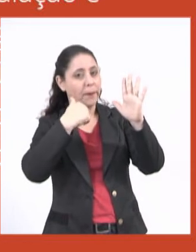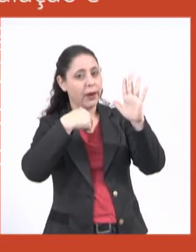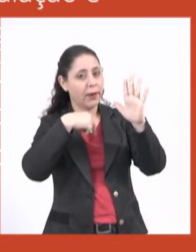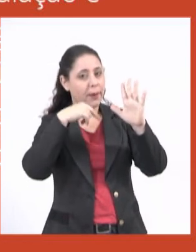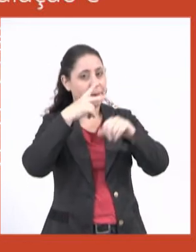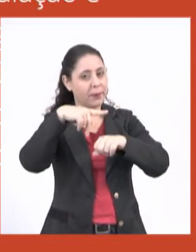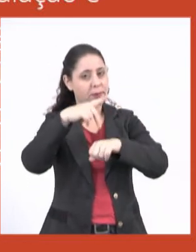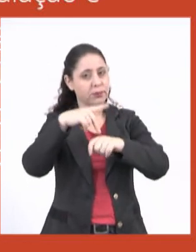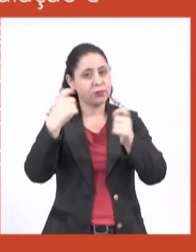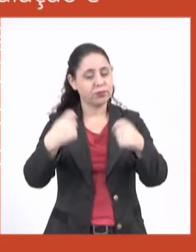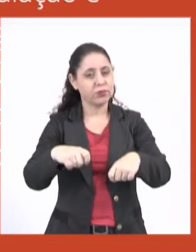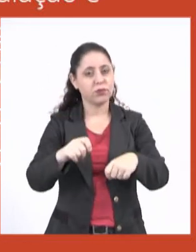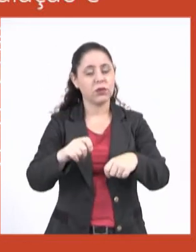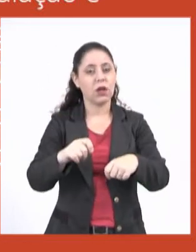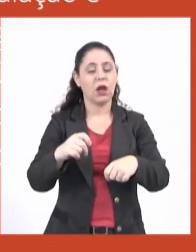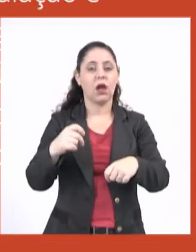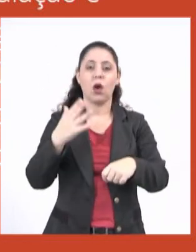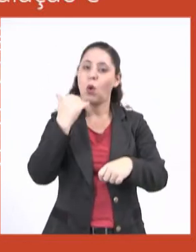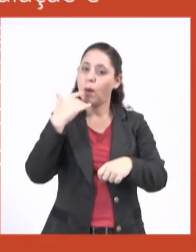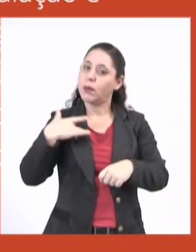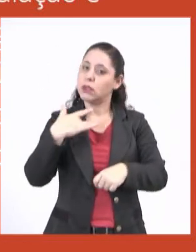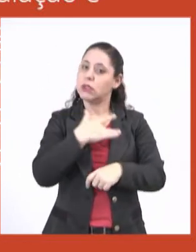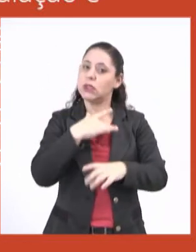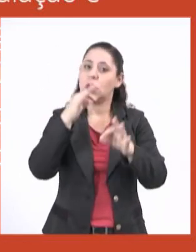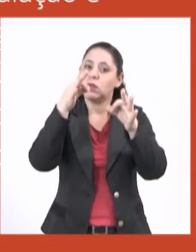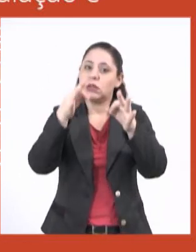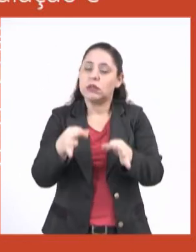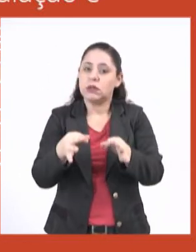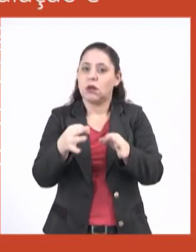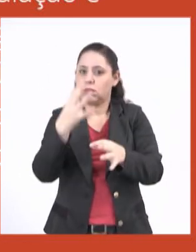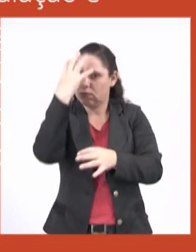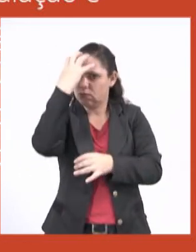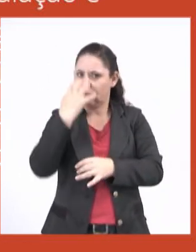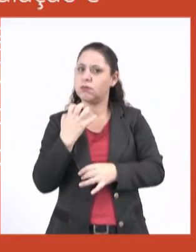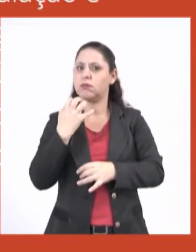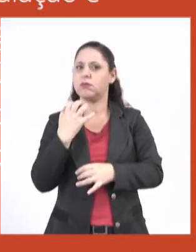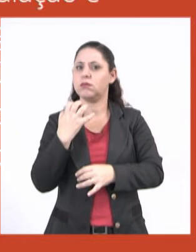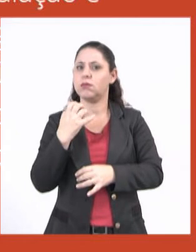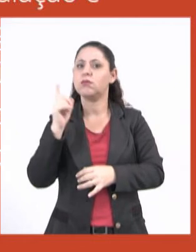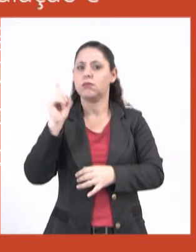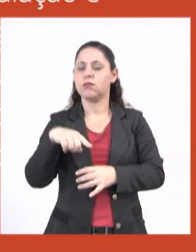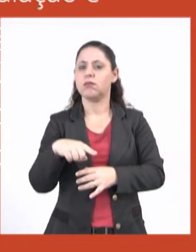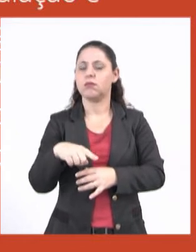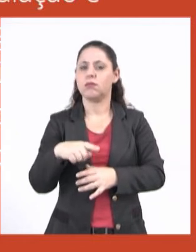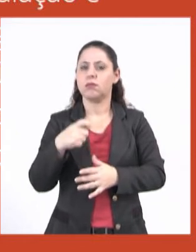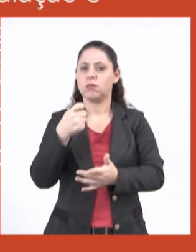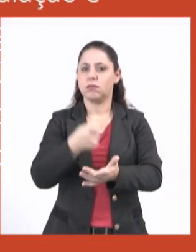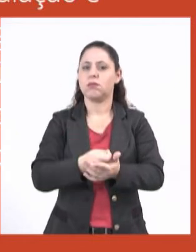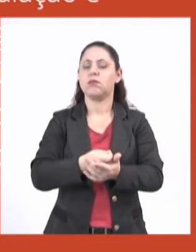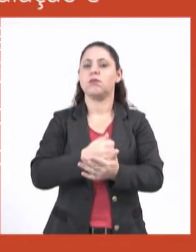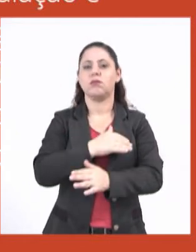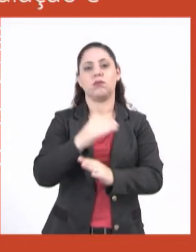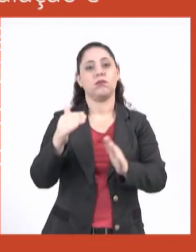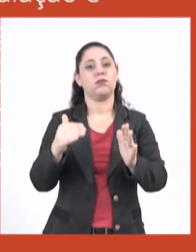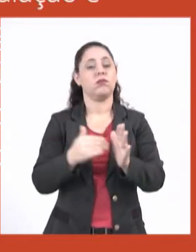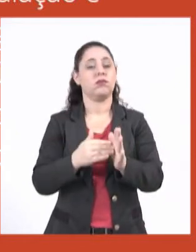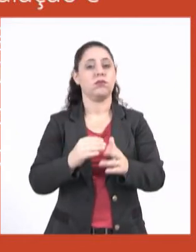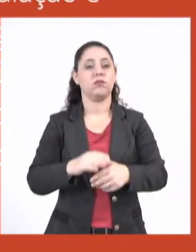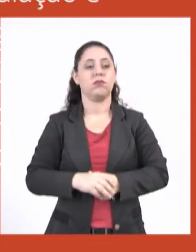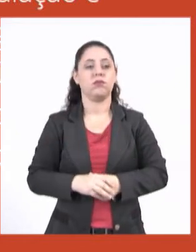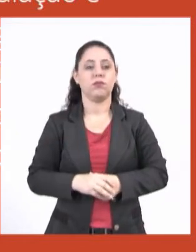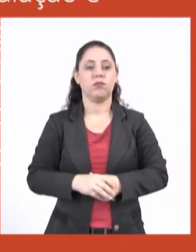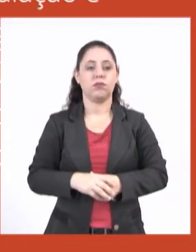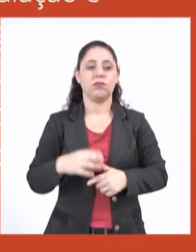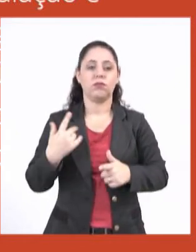fazer promoção da alimentação adequada e saudável de uma forma séria, de uma forma íntegra, né, meu